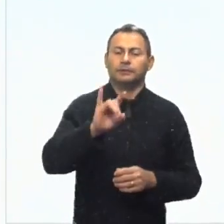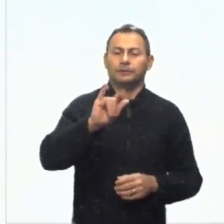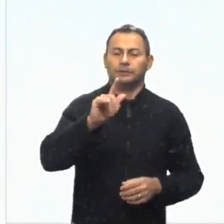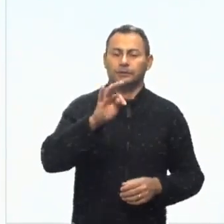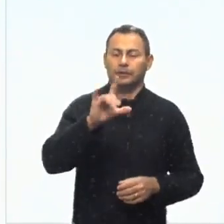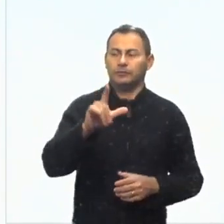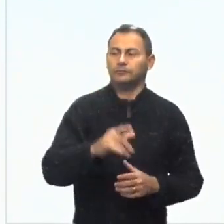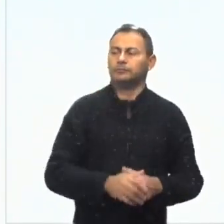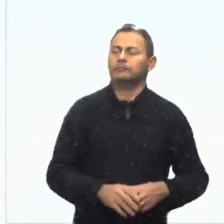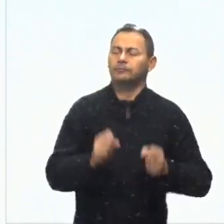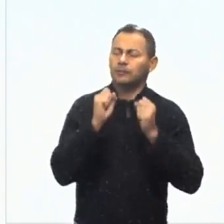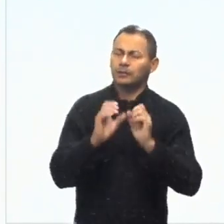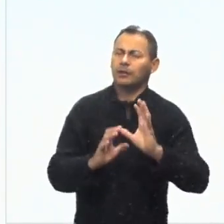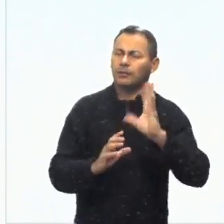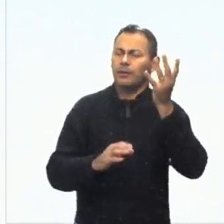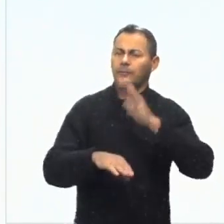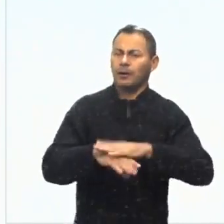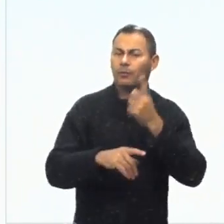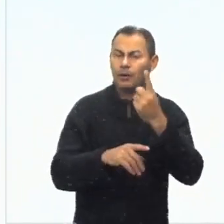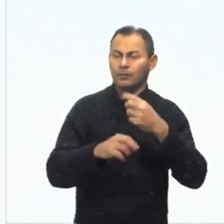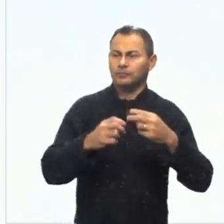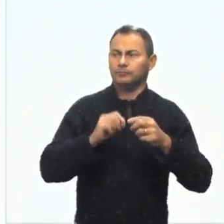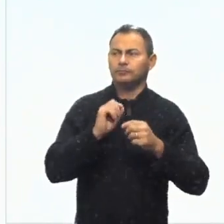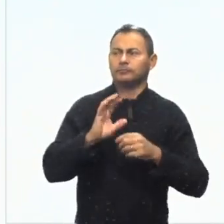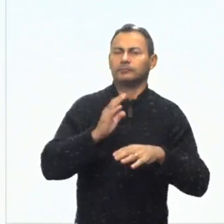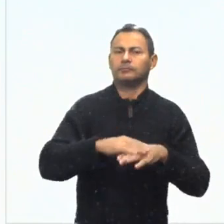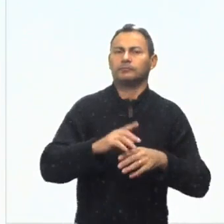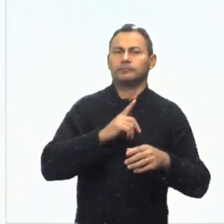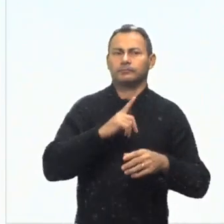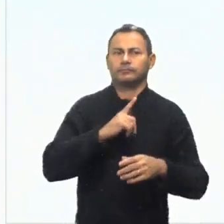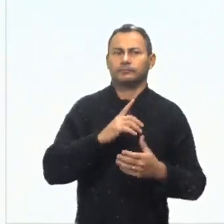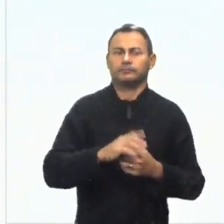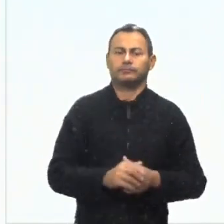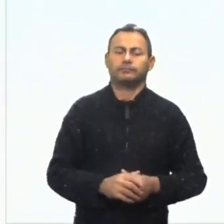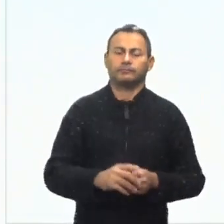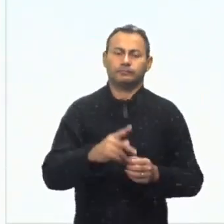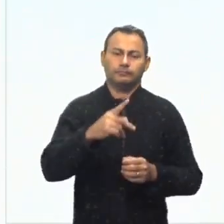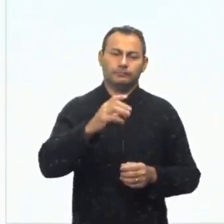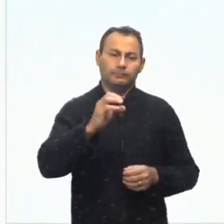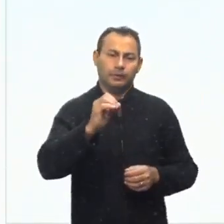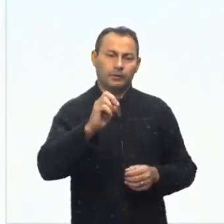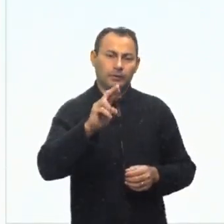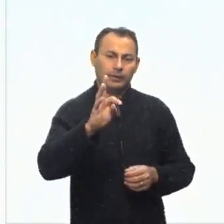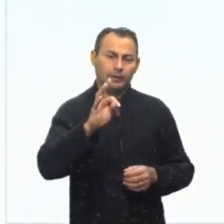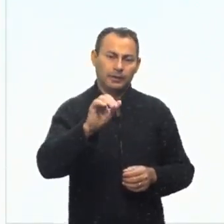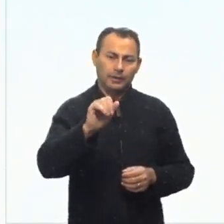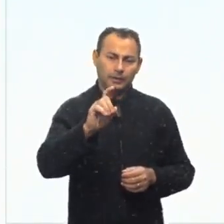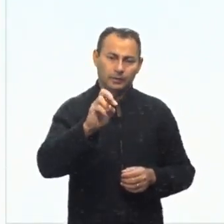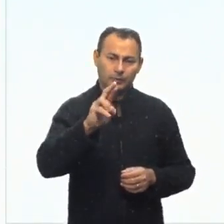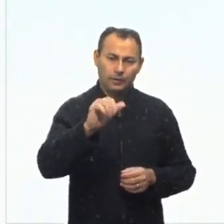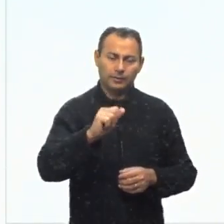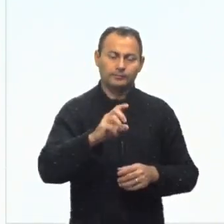digital. E pode acontecer mais uma coisa também. O que acontece quando você tiver a portadora digital?